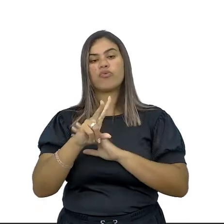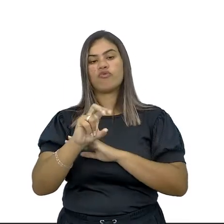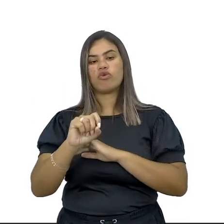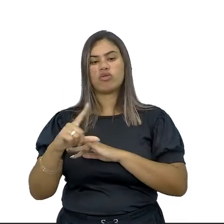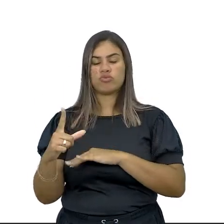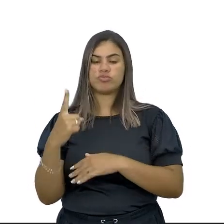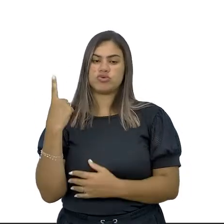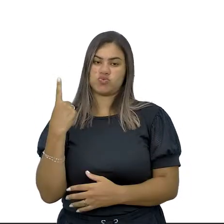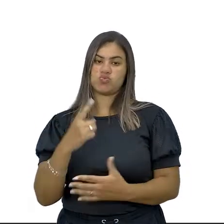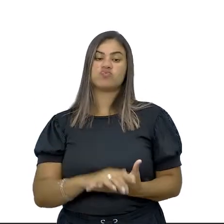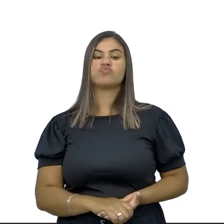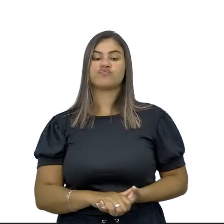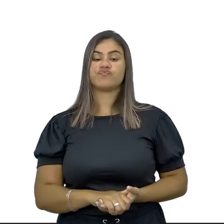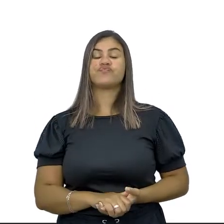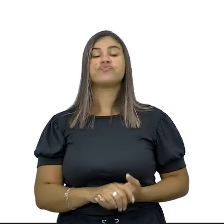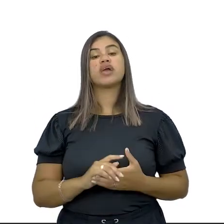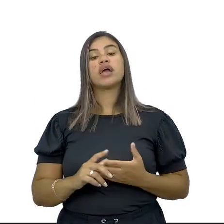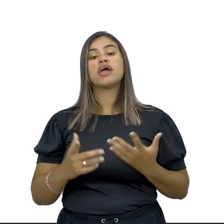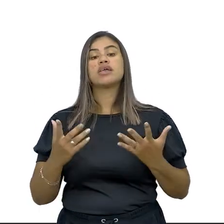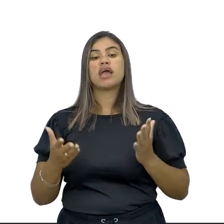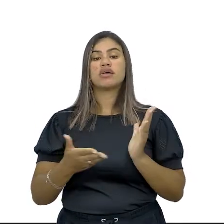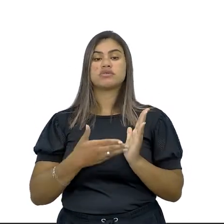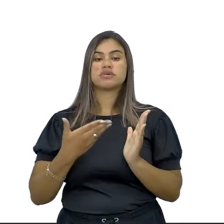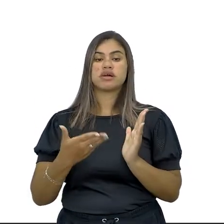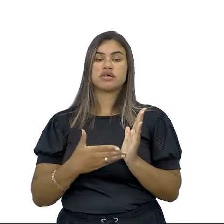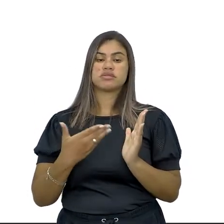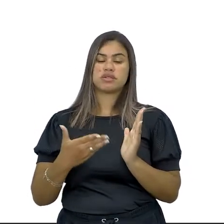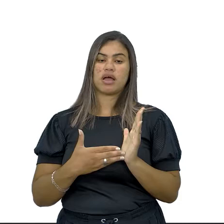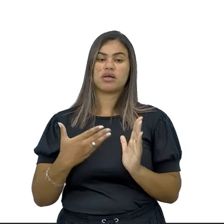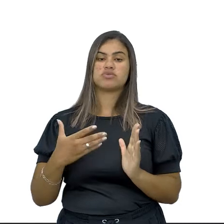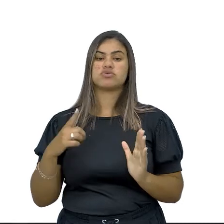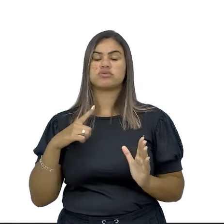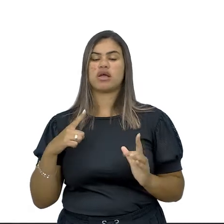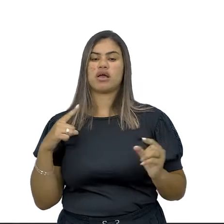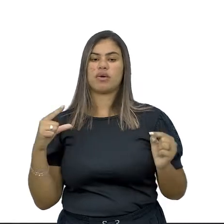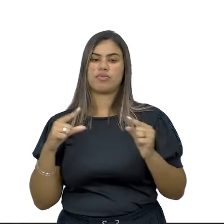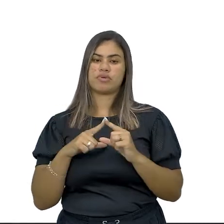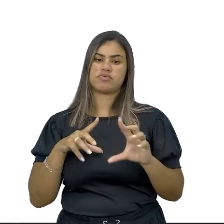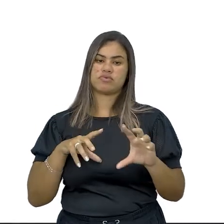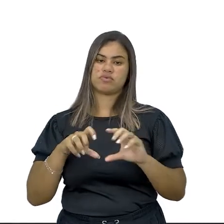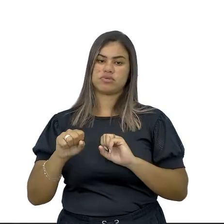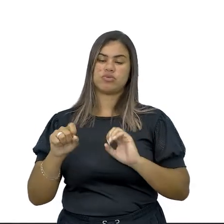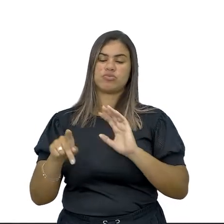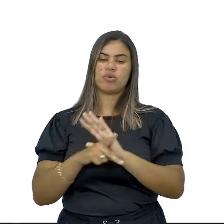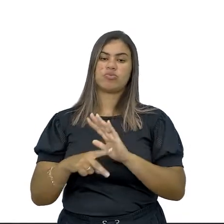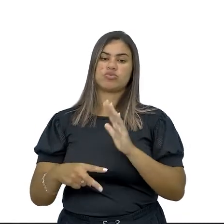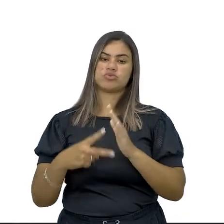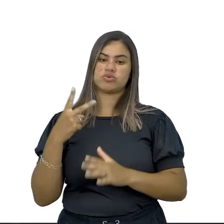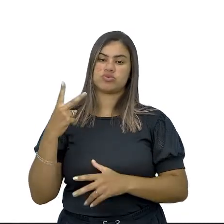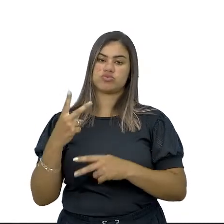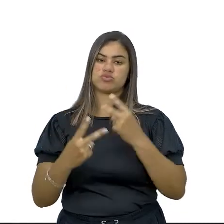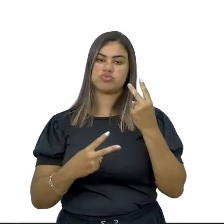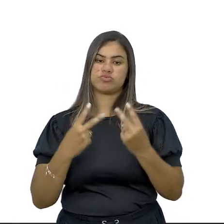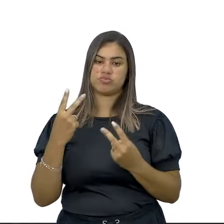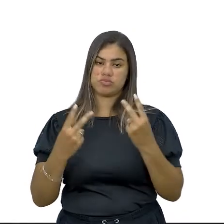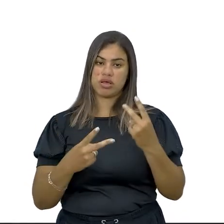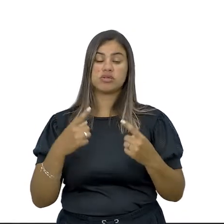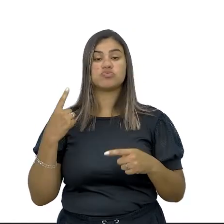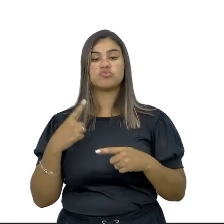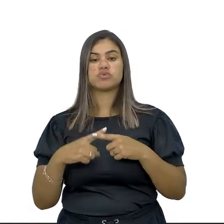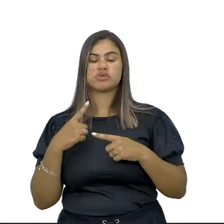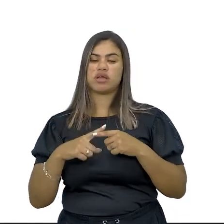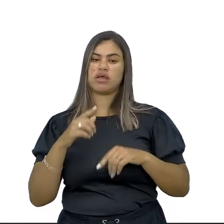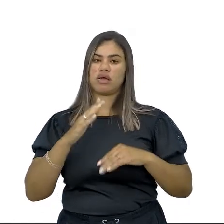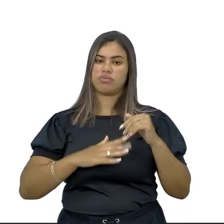passado, né, nós trabalharemos com esse caderno em nossas formações do 2º bimestre. Isso porque as habilidades que